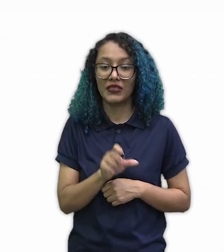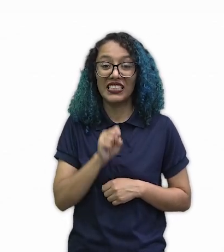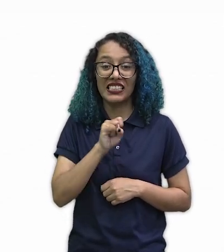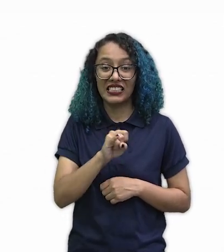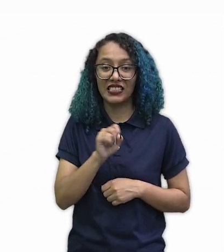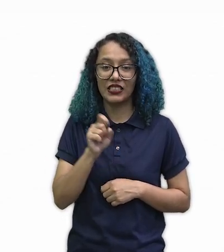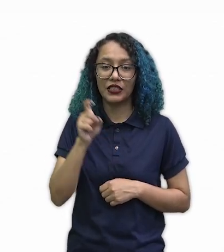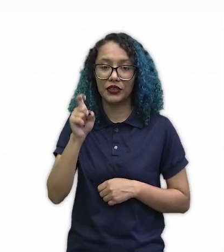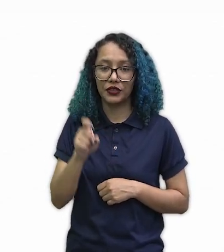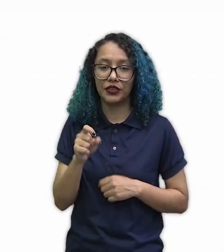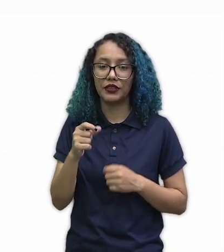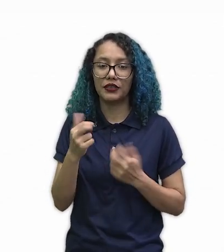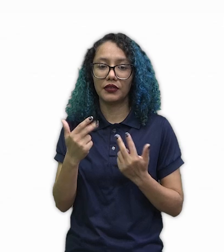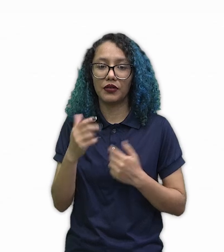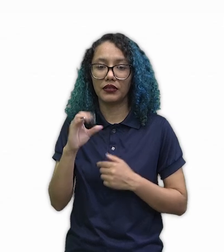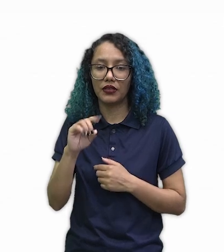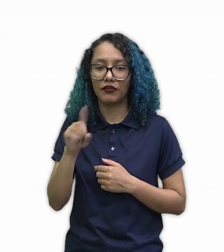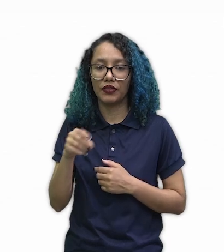for igual a